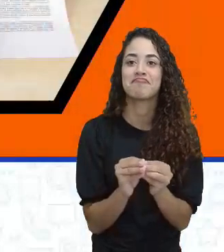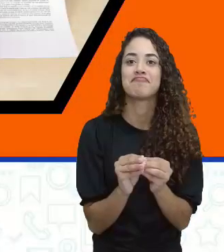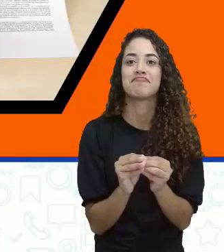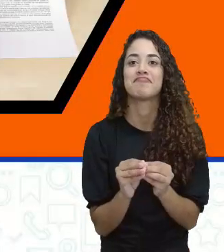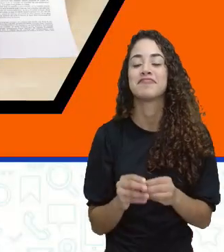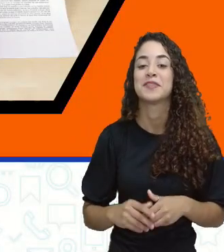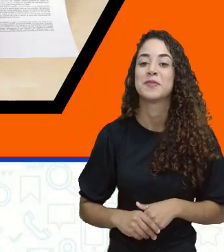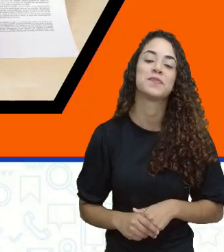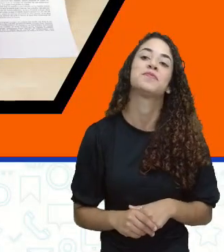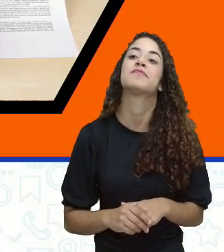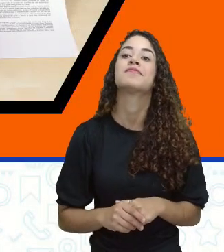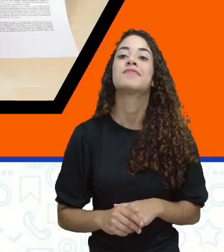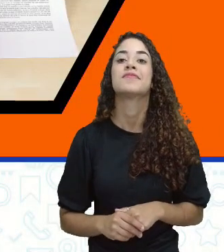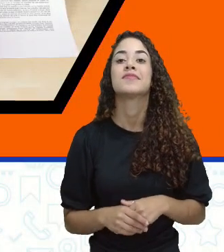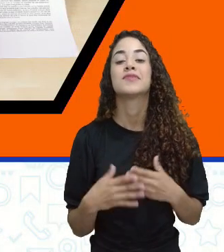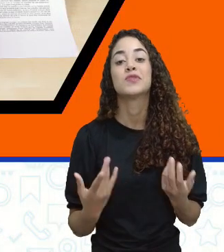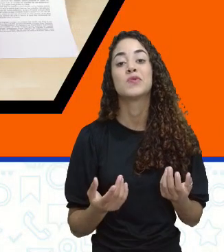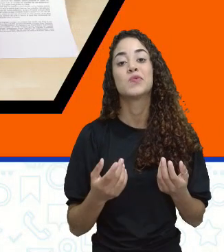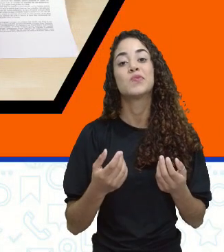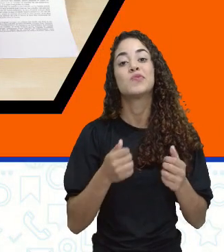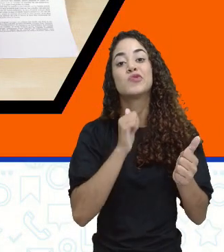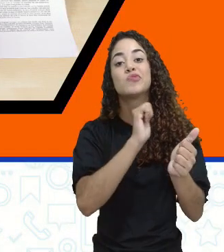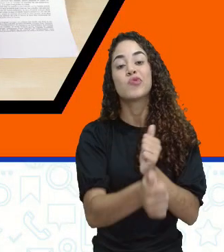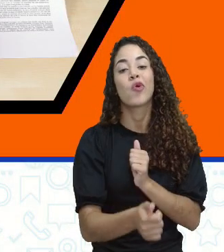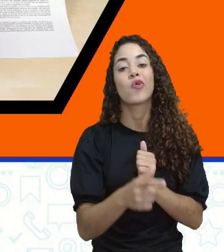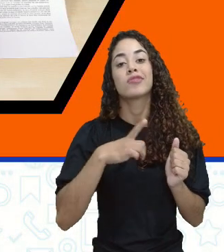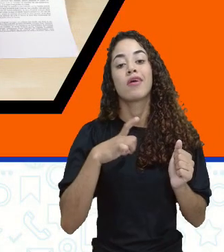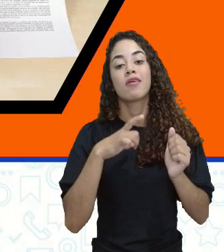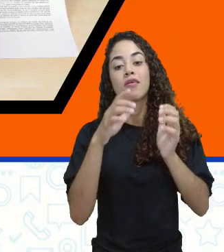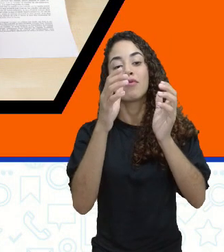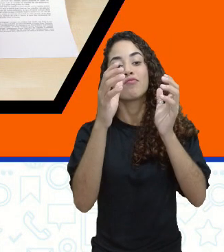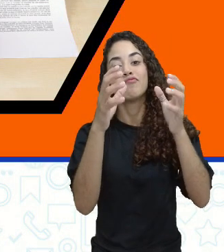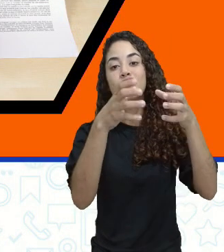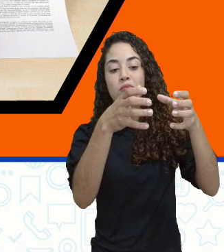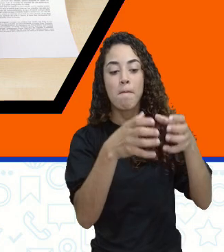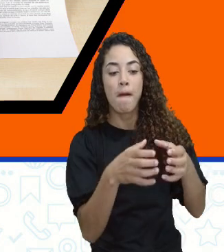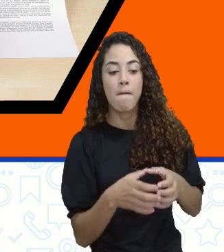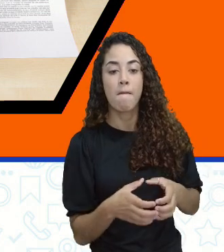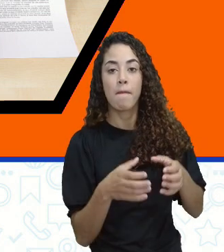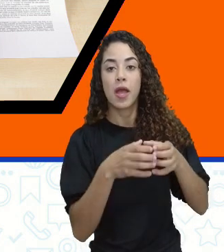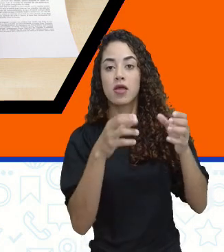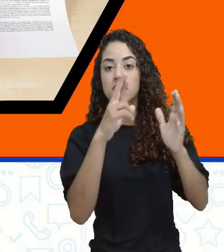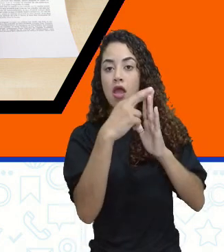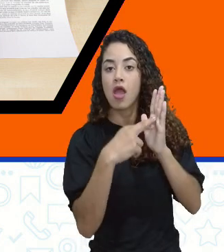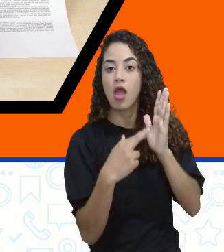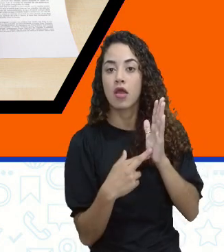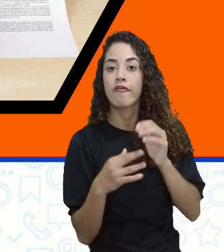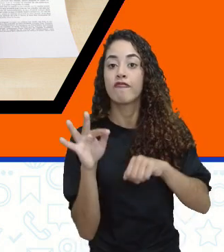parte. O esporte ele é regido por um conjunto de regras formais,